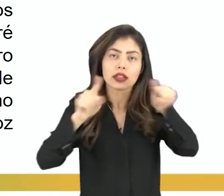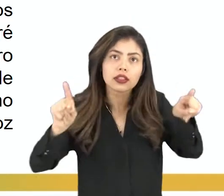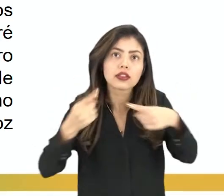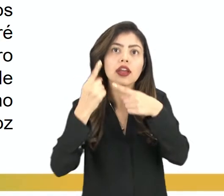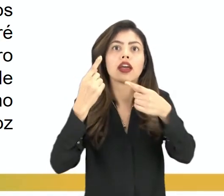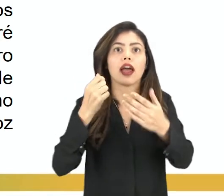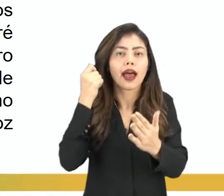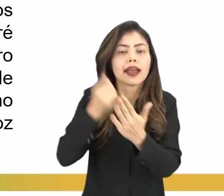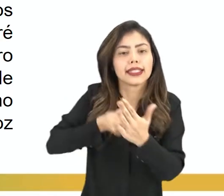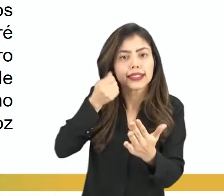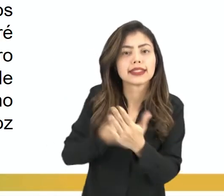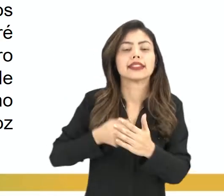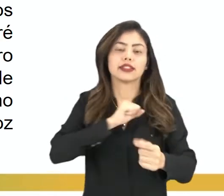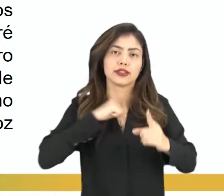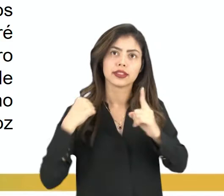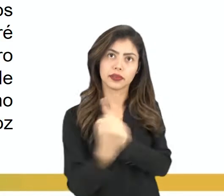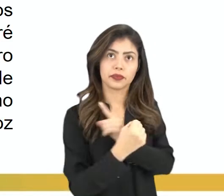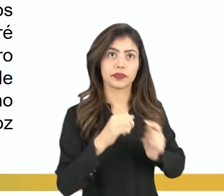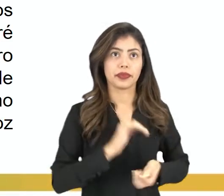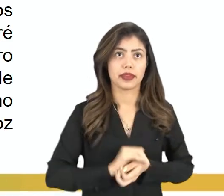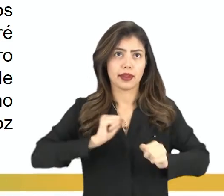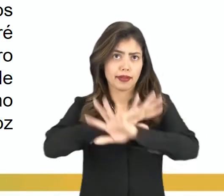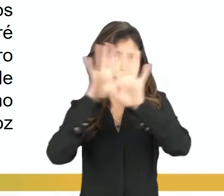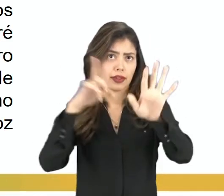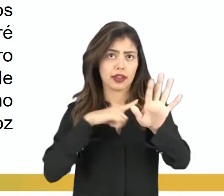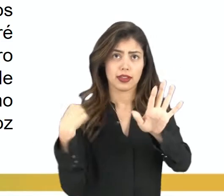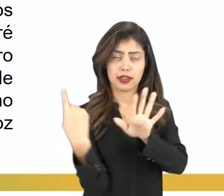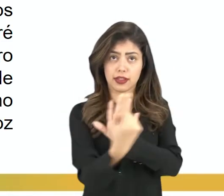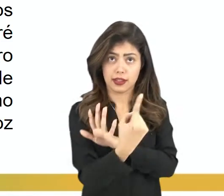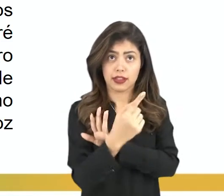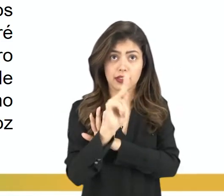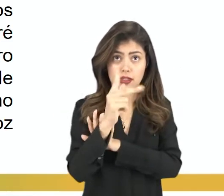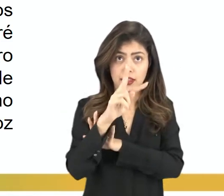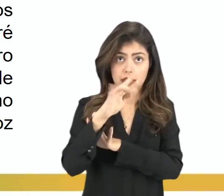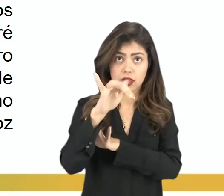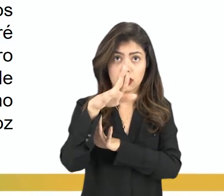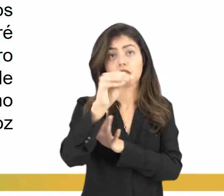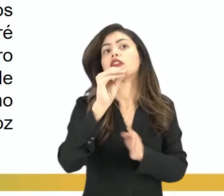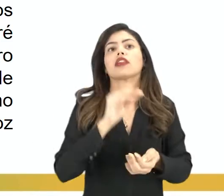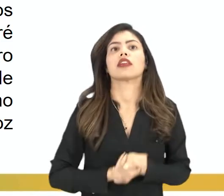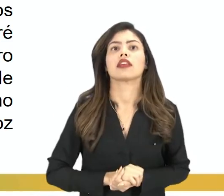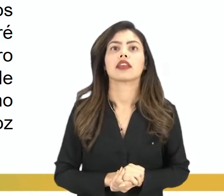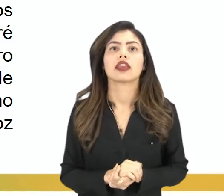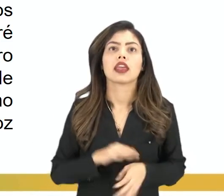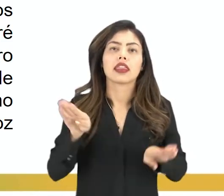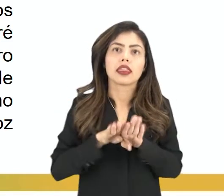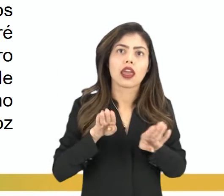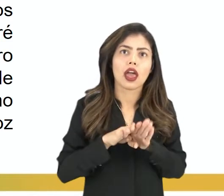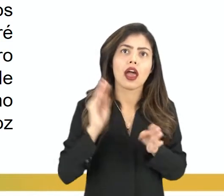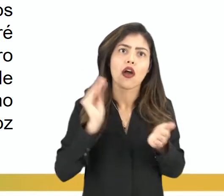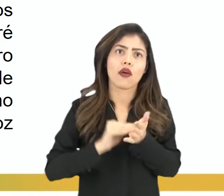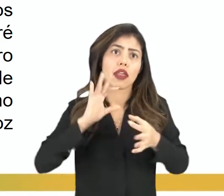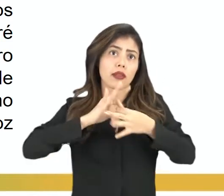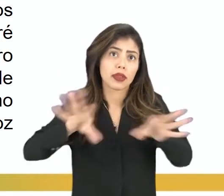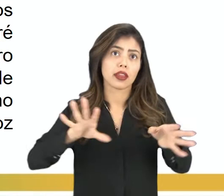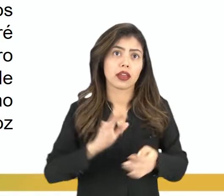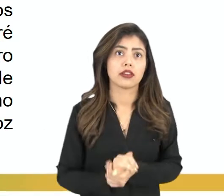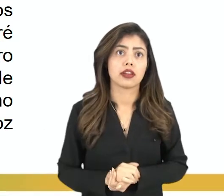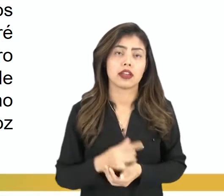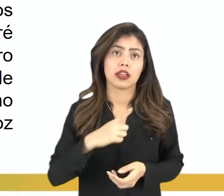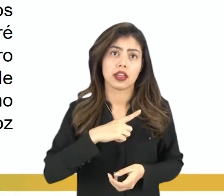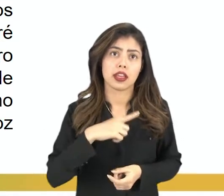reverberavam em suas canções a resistência social. É claro que os fenômenos contra-hegemônicos e a favor